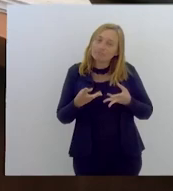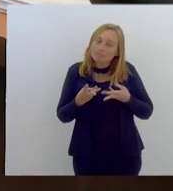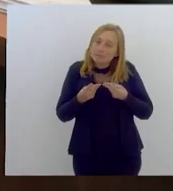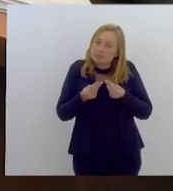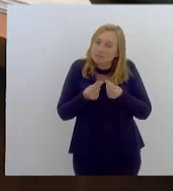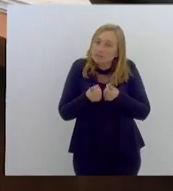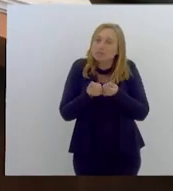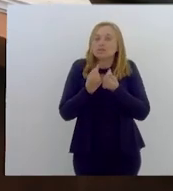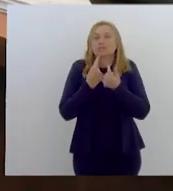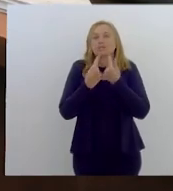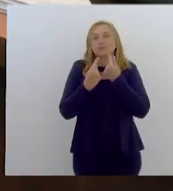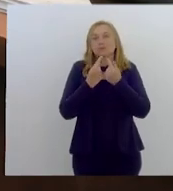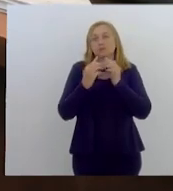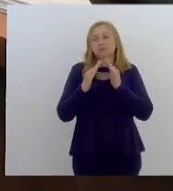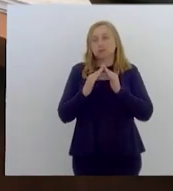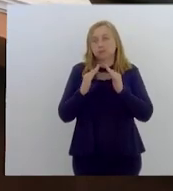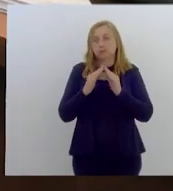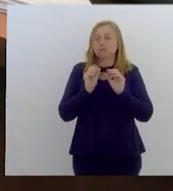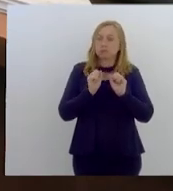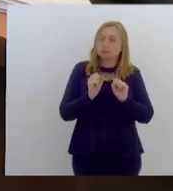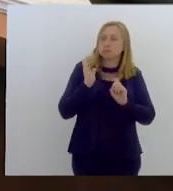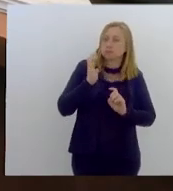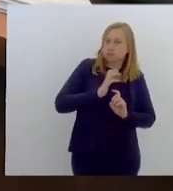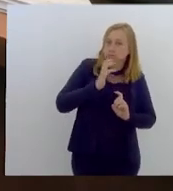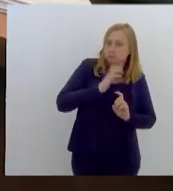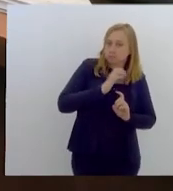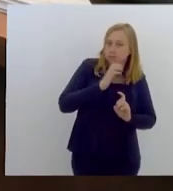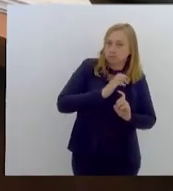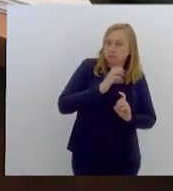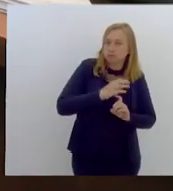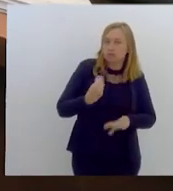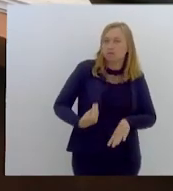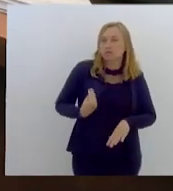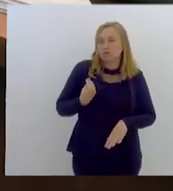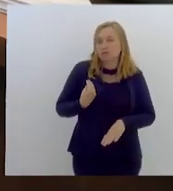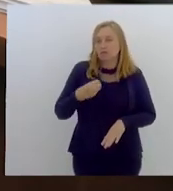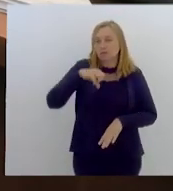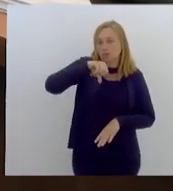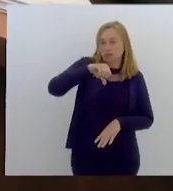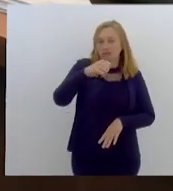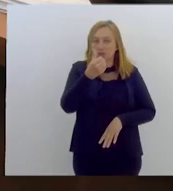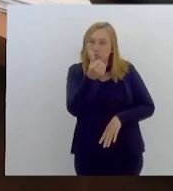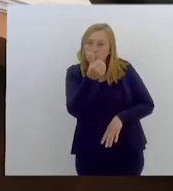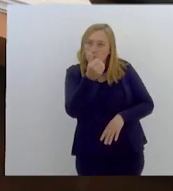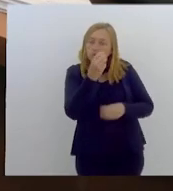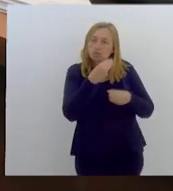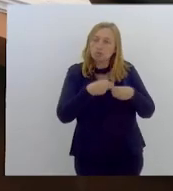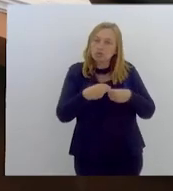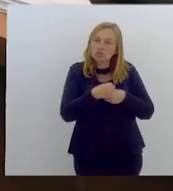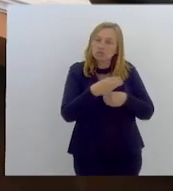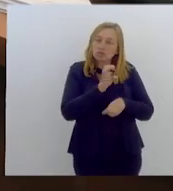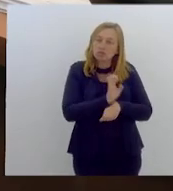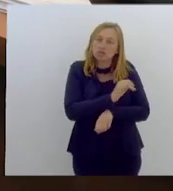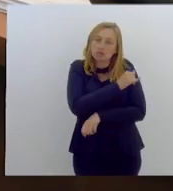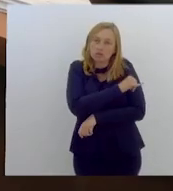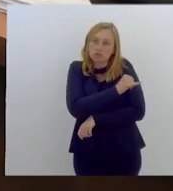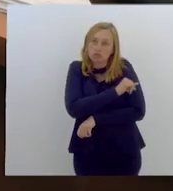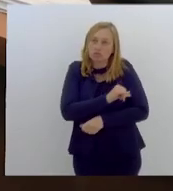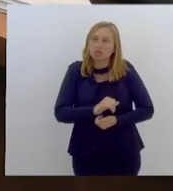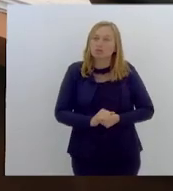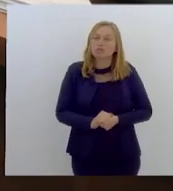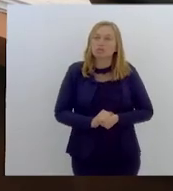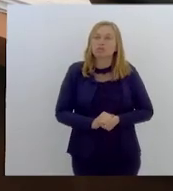sensível sendo discutido nessa casa que pode influenciar na vida de 91 municípios do estado do Rio de Janeiro